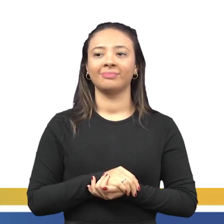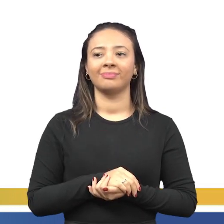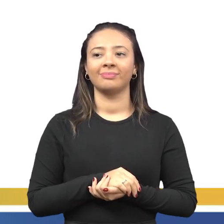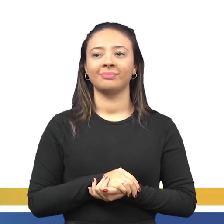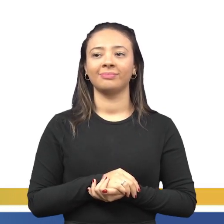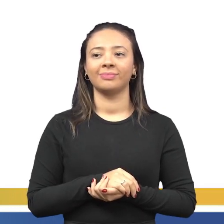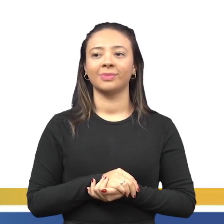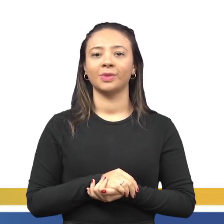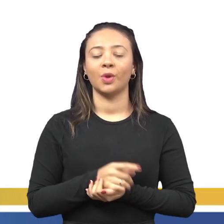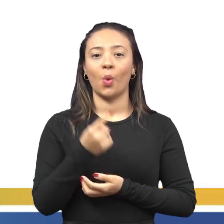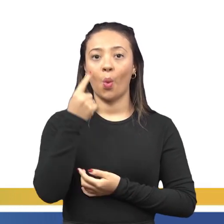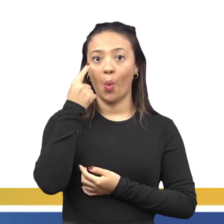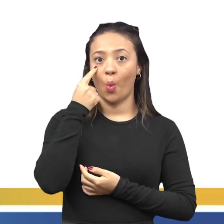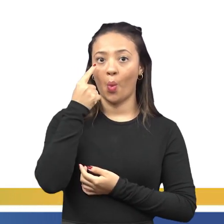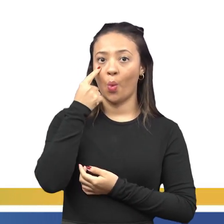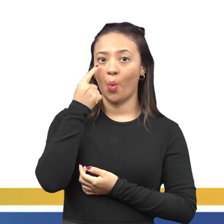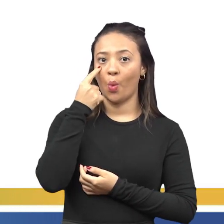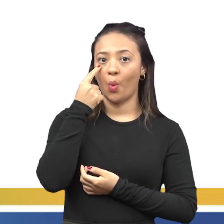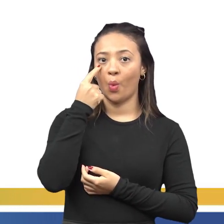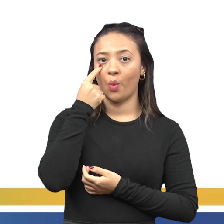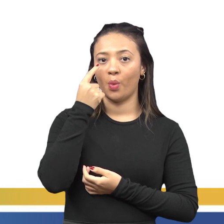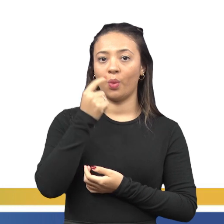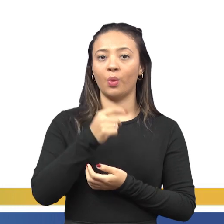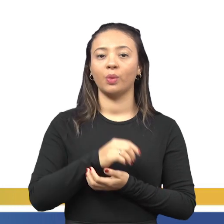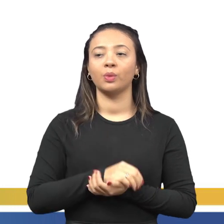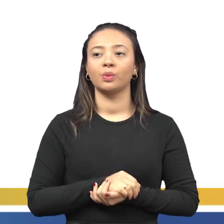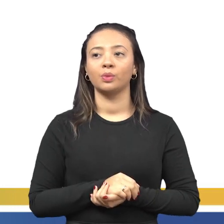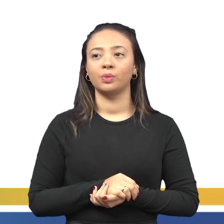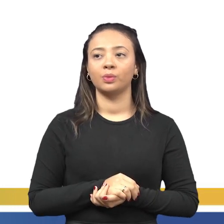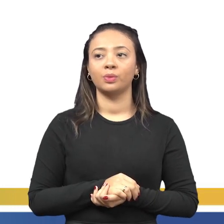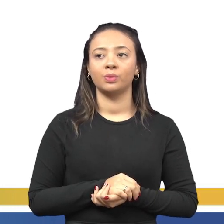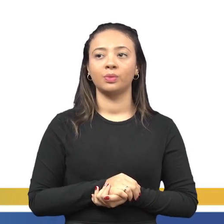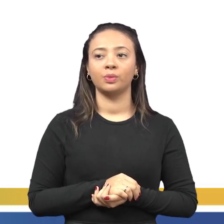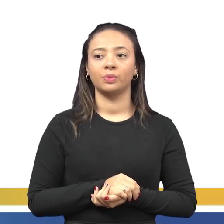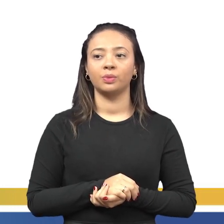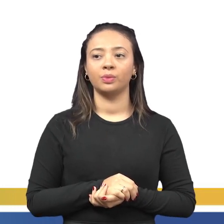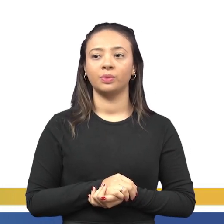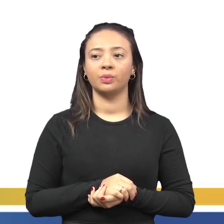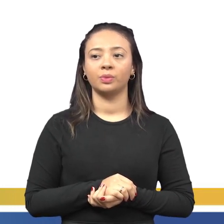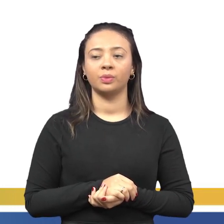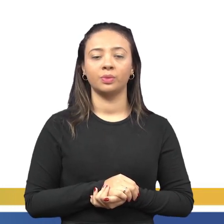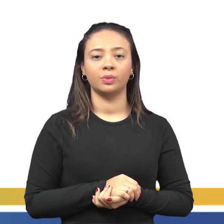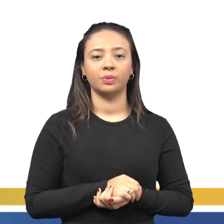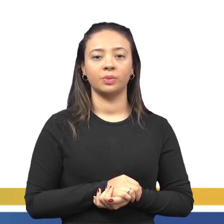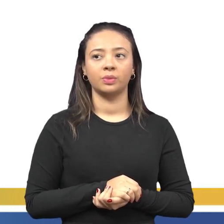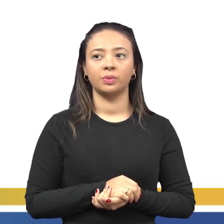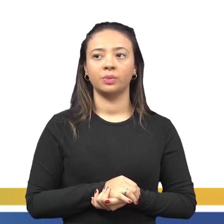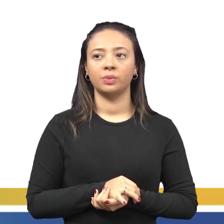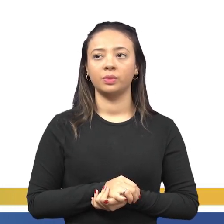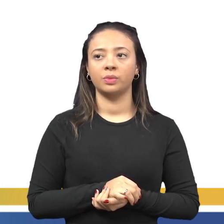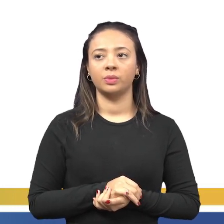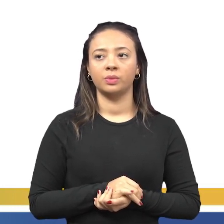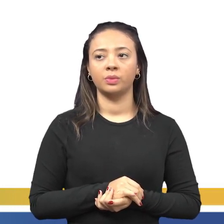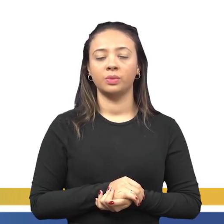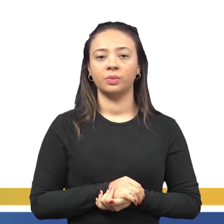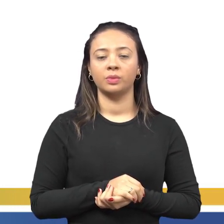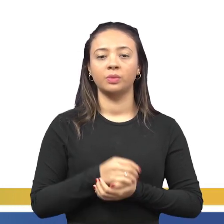Próxima, ojos, certo? Ojos. Formamos aí com a letra O.